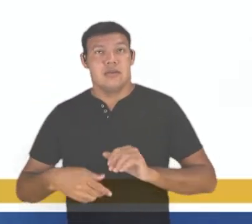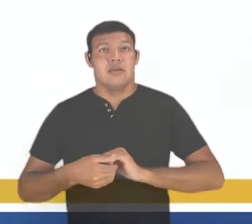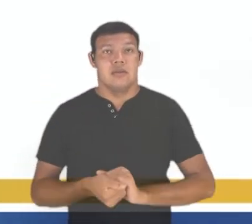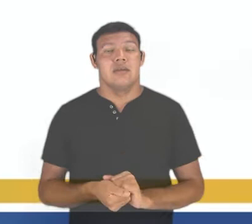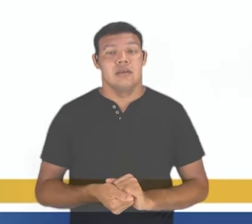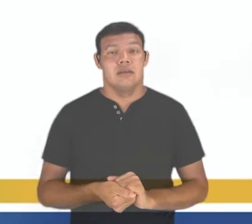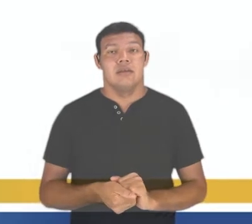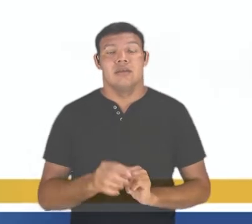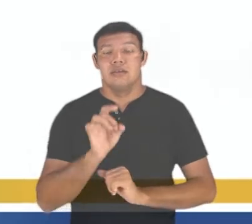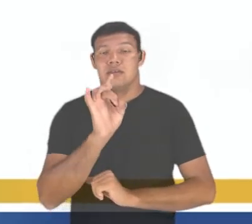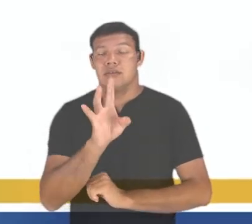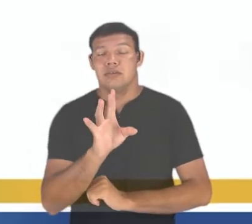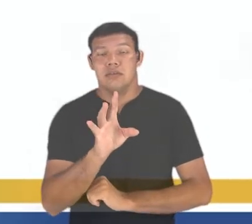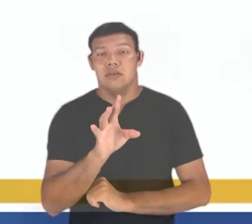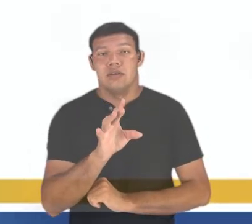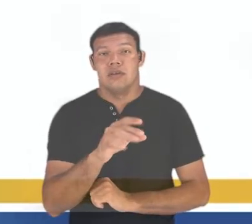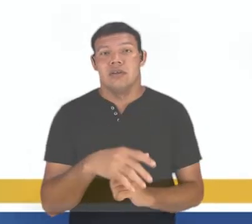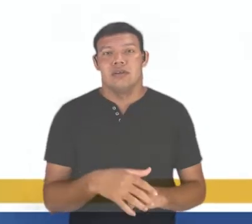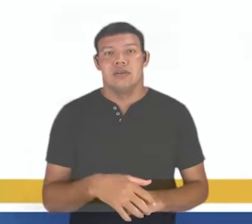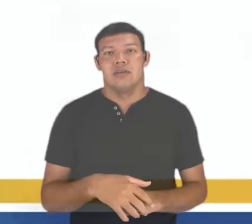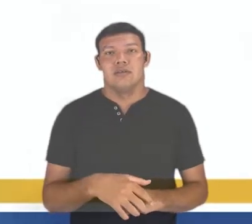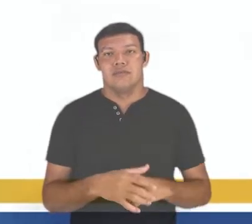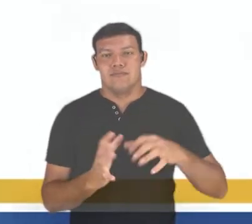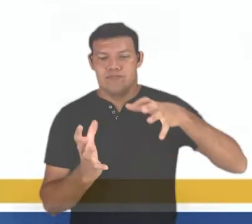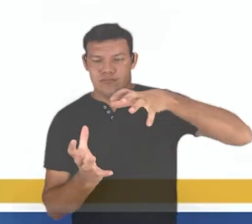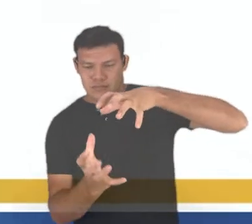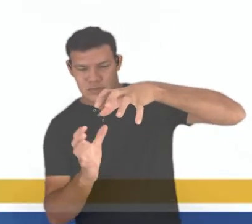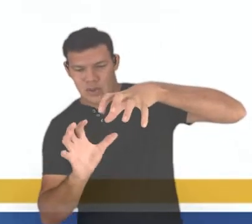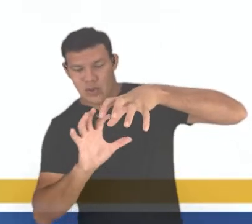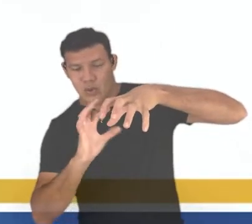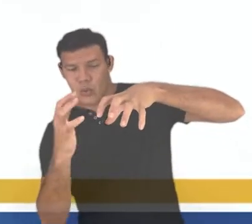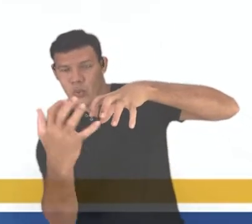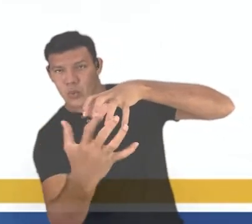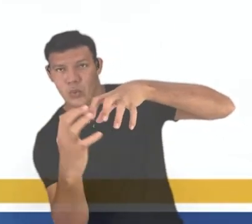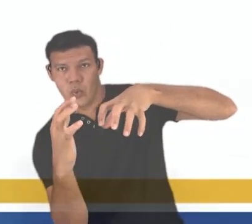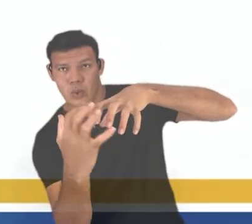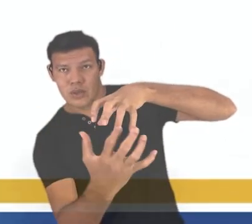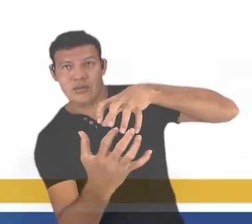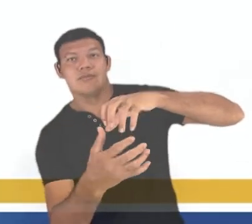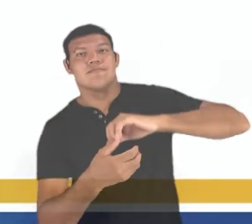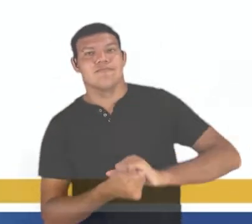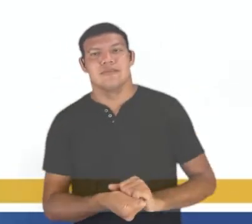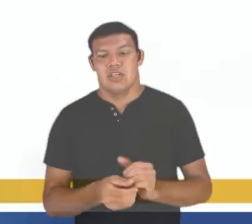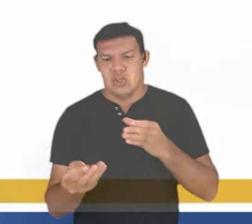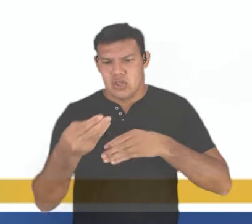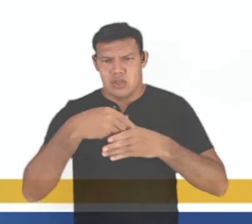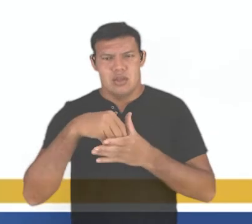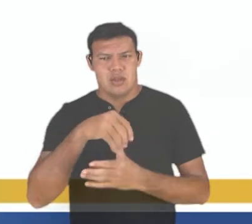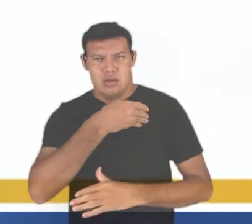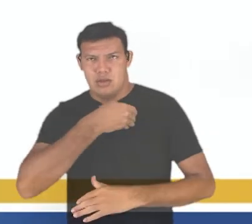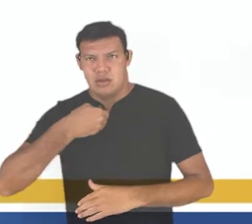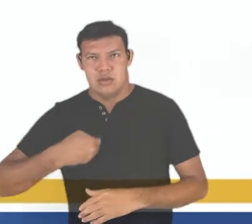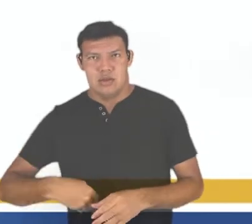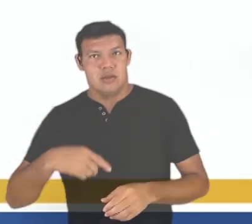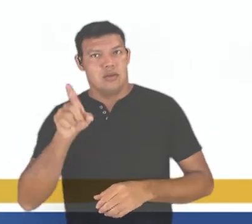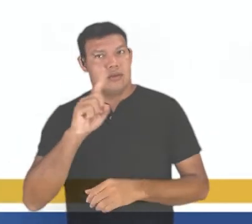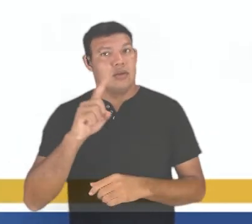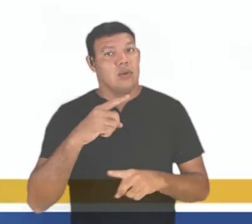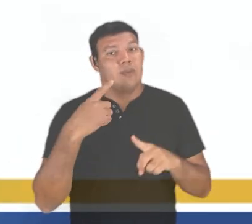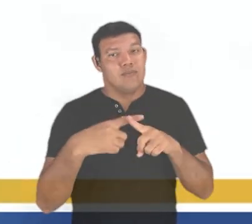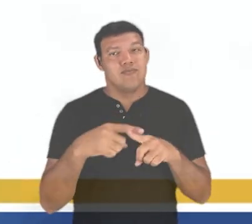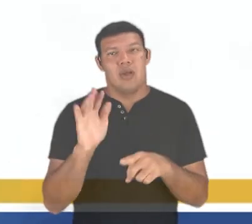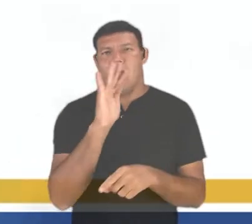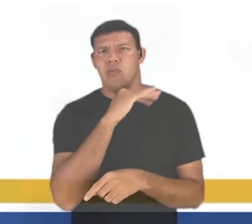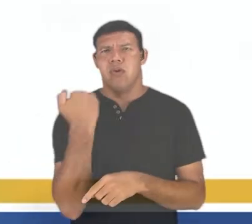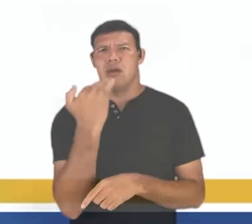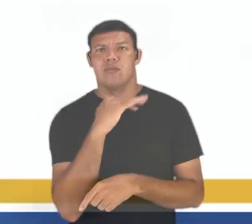está concentrada na vertente oriental do país. Ela não está bem distribuída dentro da China. Apesar de que morreram muitos chineses